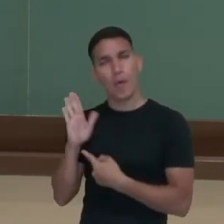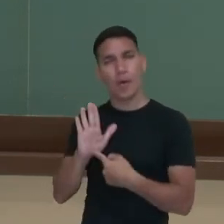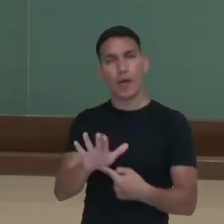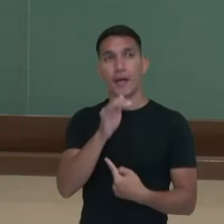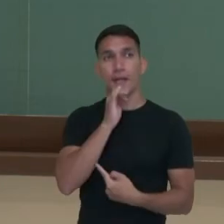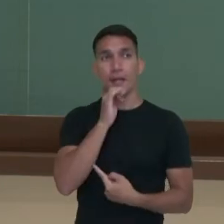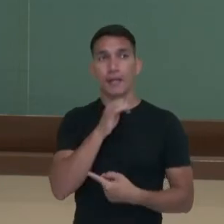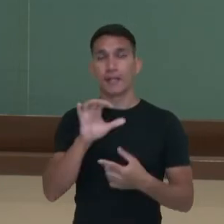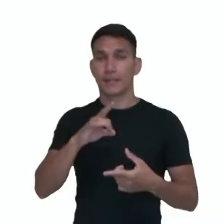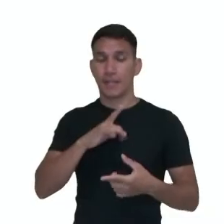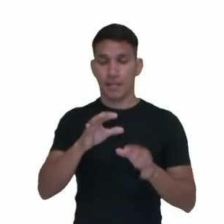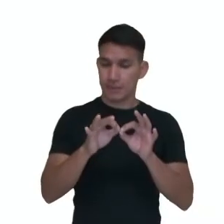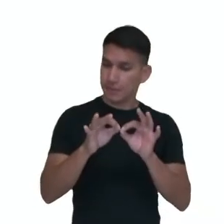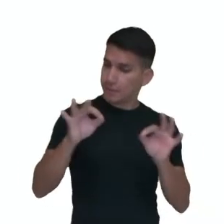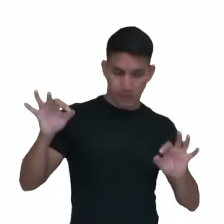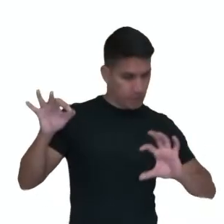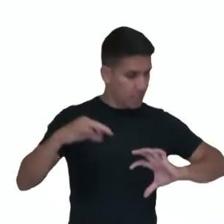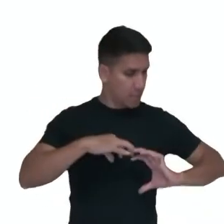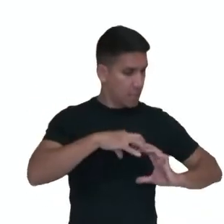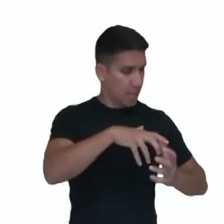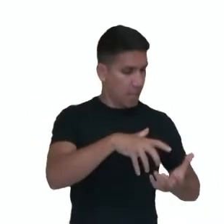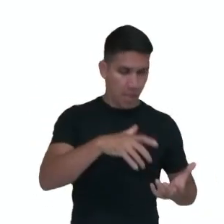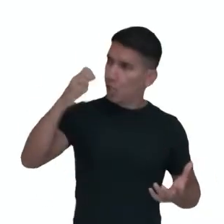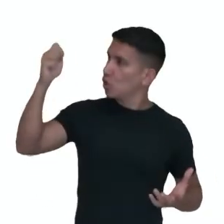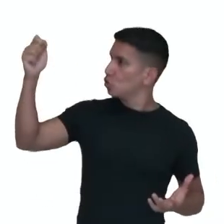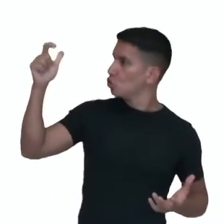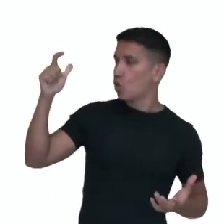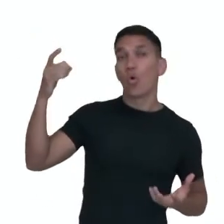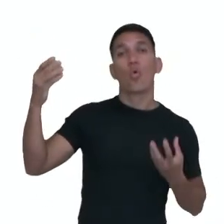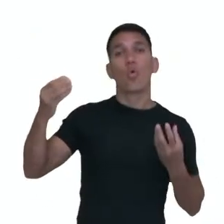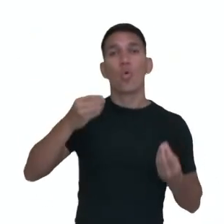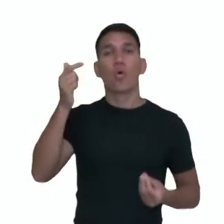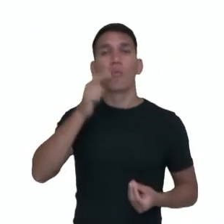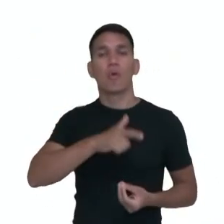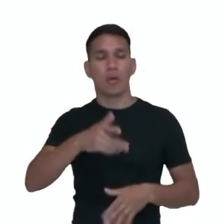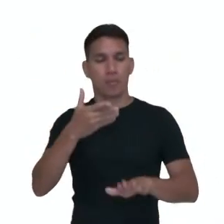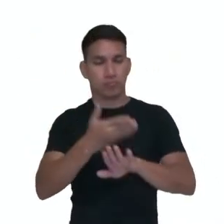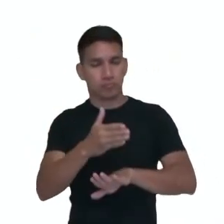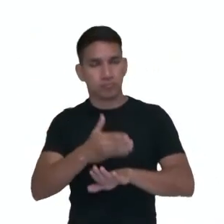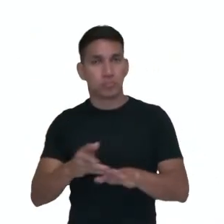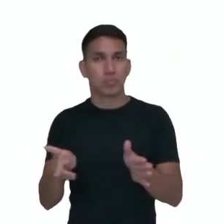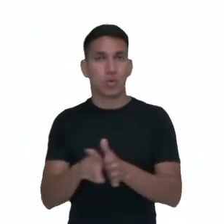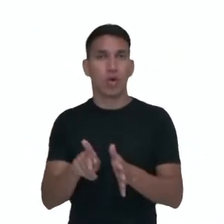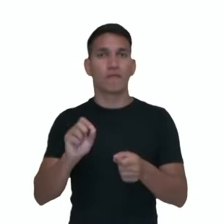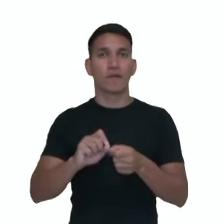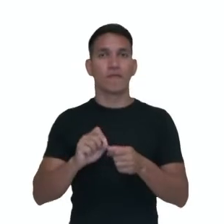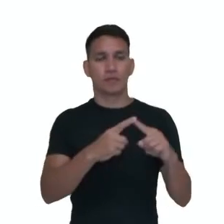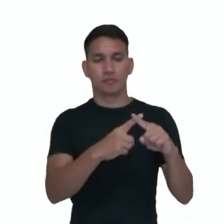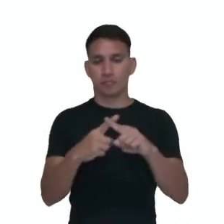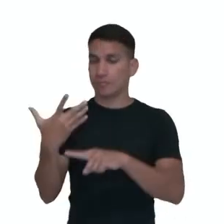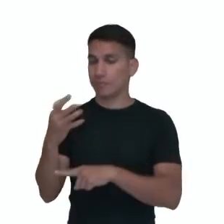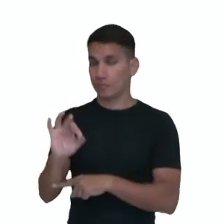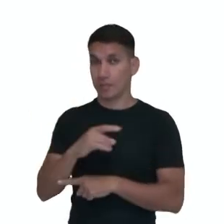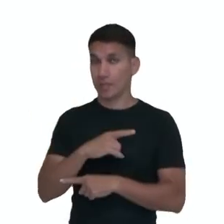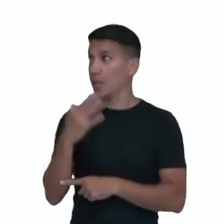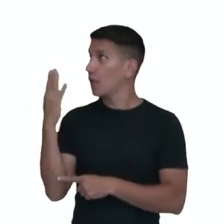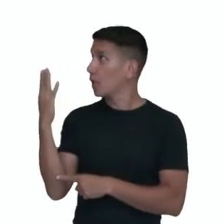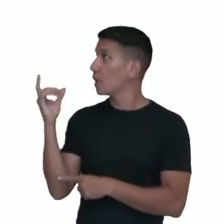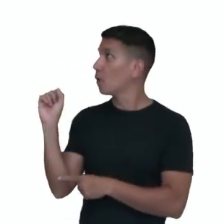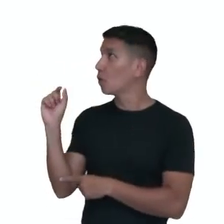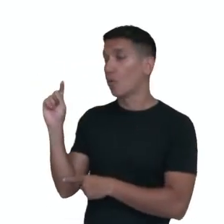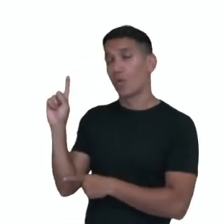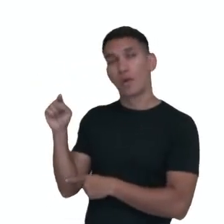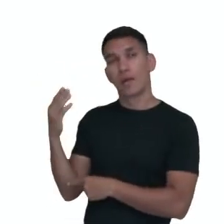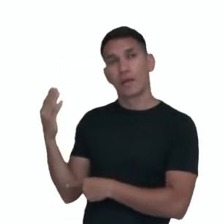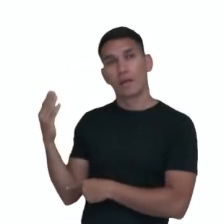A distância entre a Terra e o Sol. Então como que a gente vai aplicar a notação científica? A vírgula está aqui no finalzinho do último